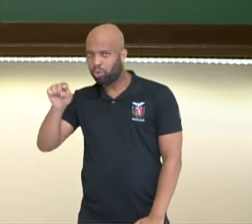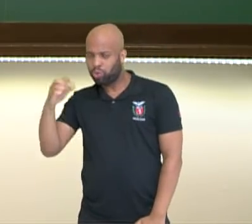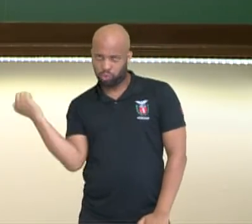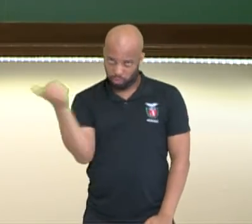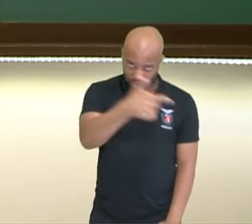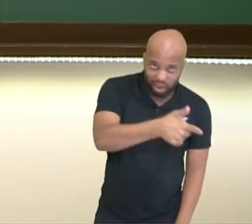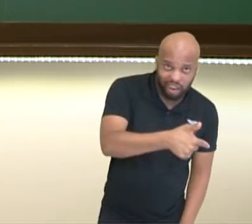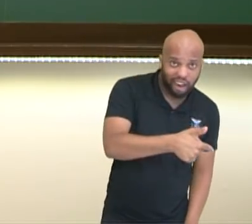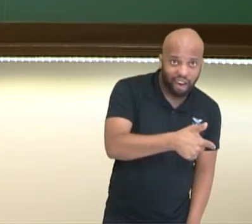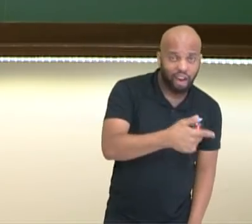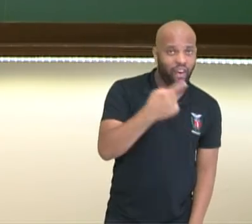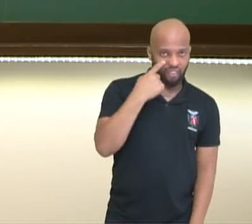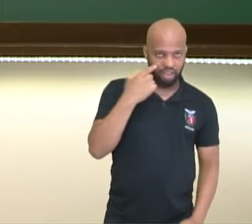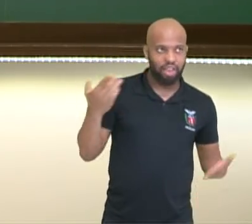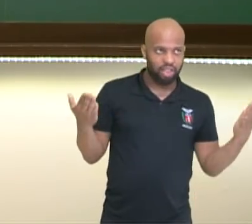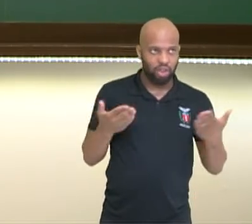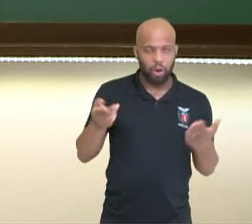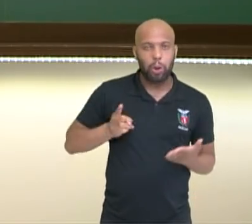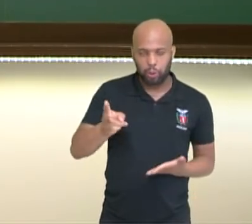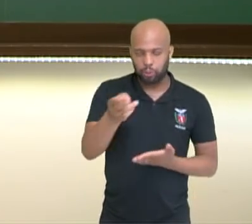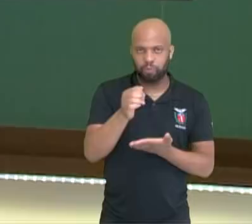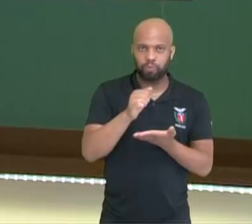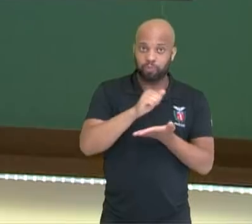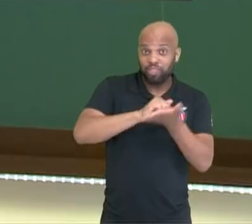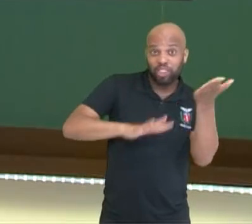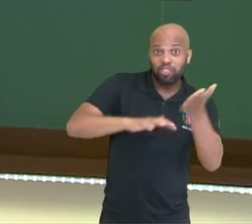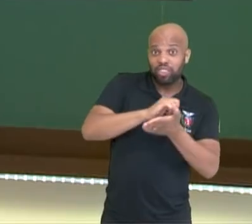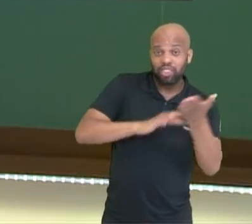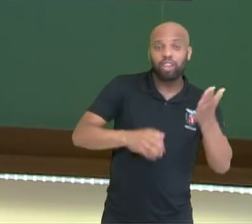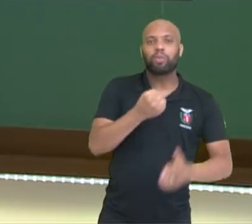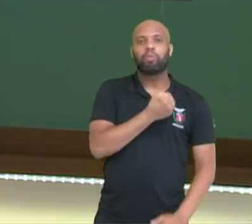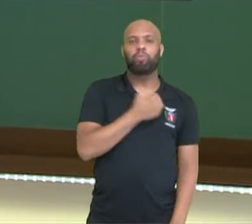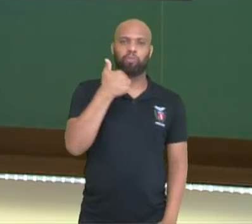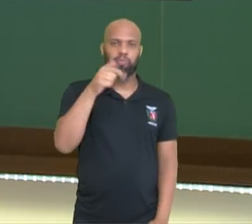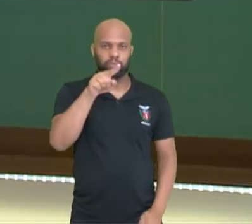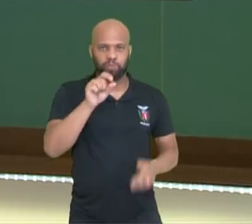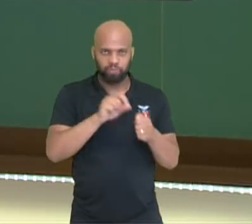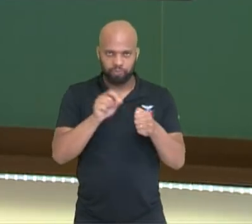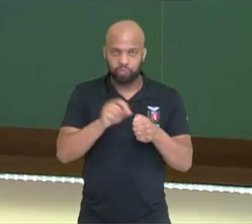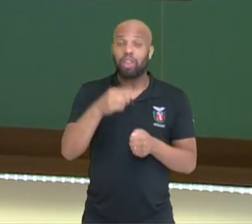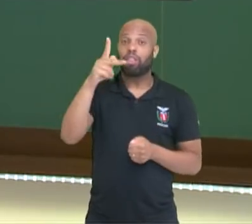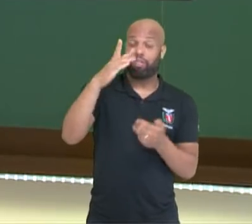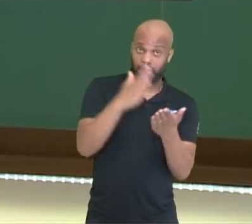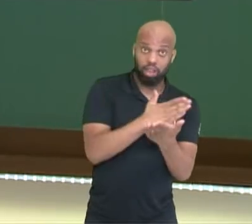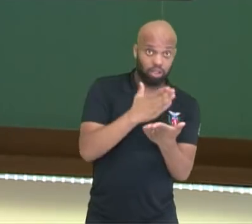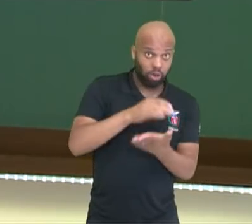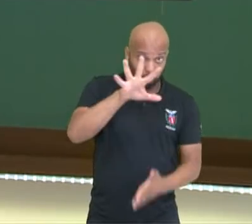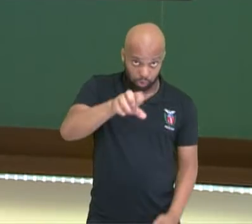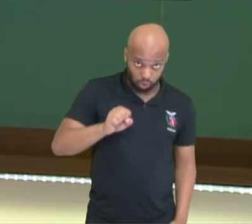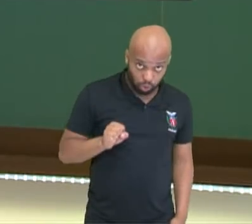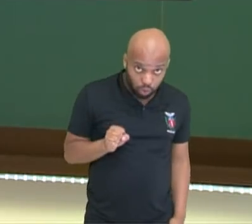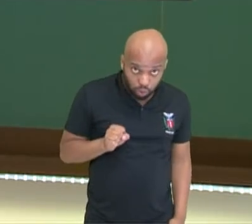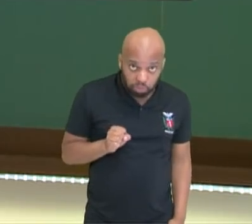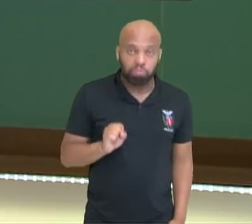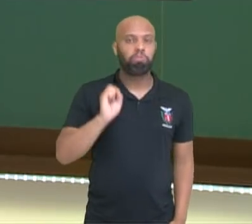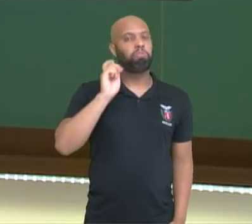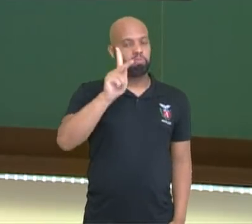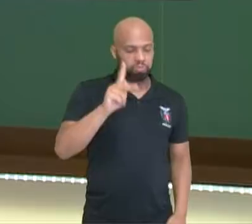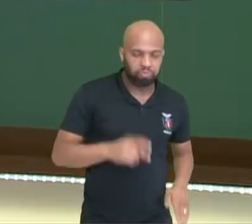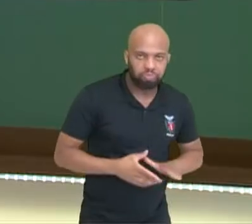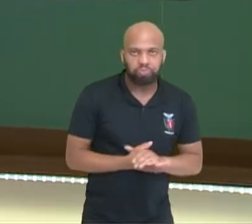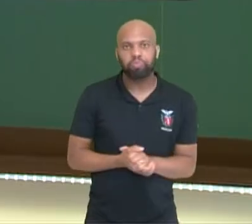então na sequência da nossa aulinha. Atividade 1 para você. Seu caderno, muito